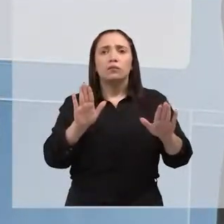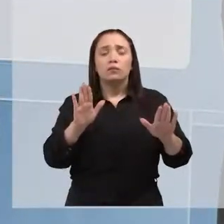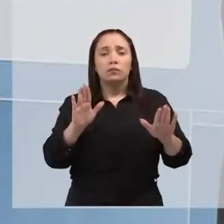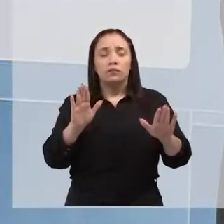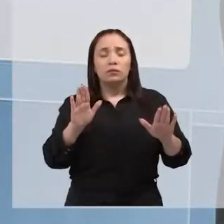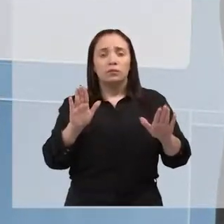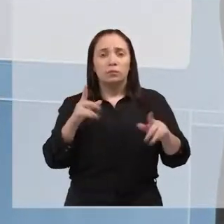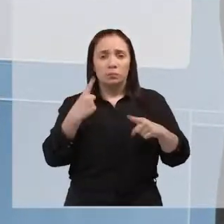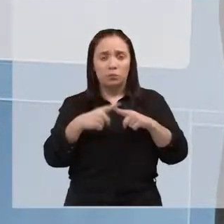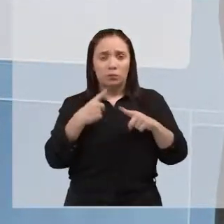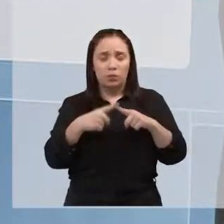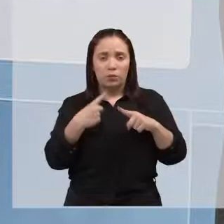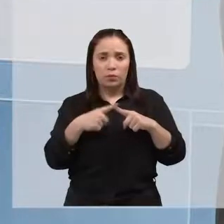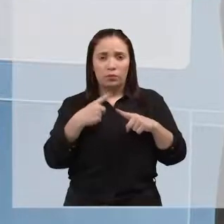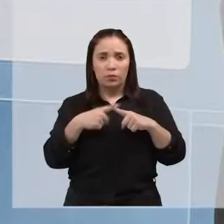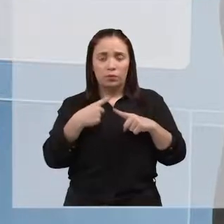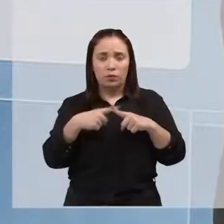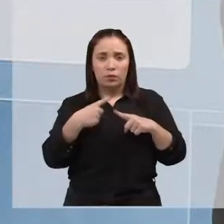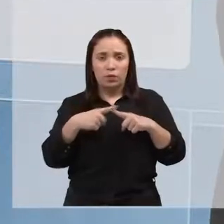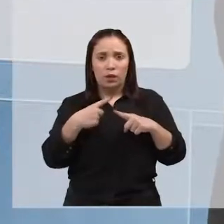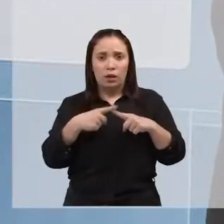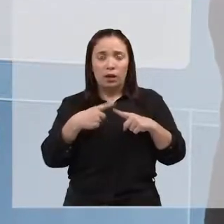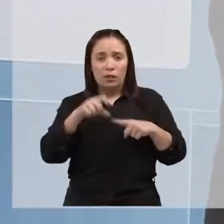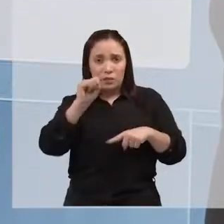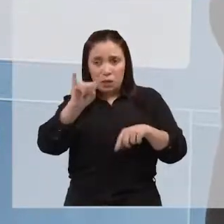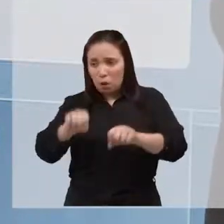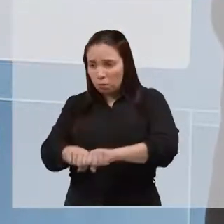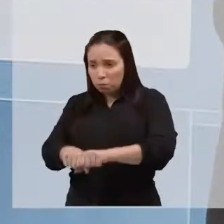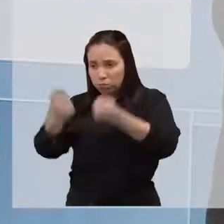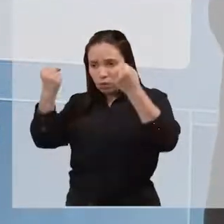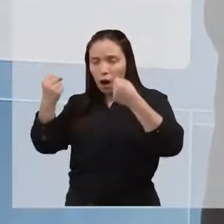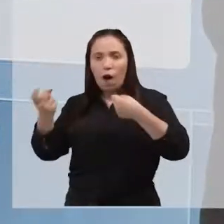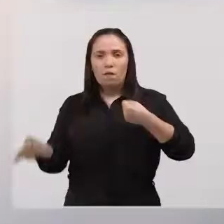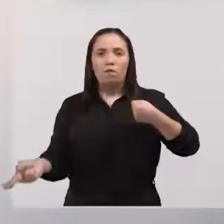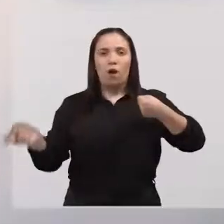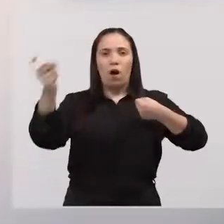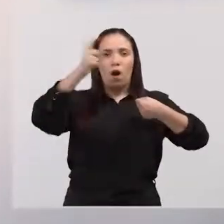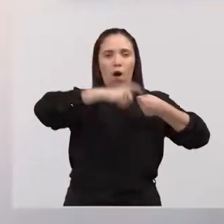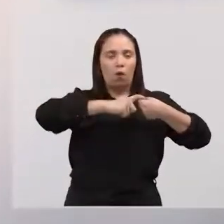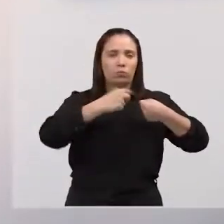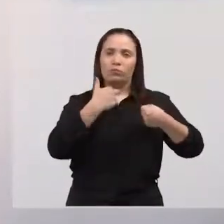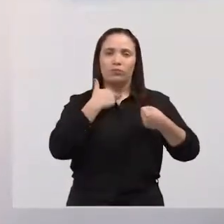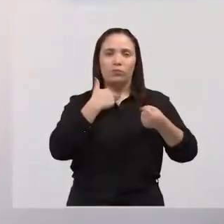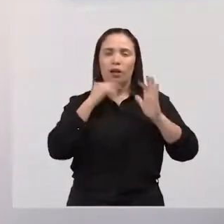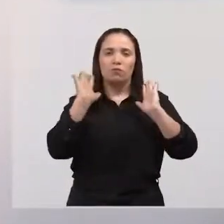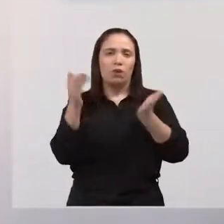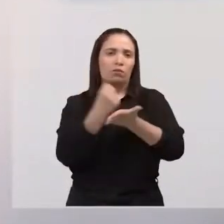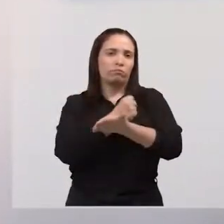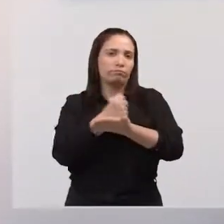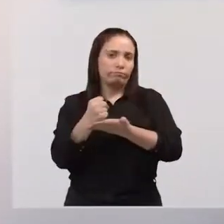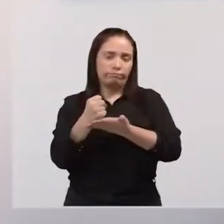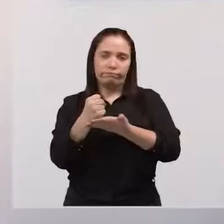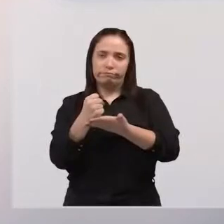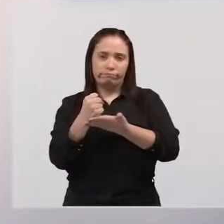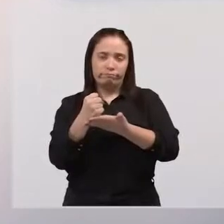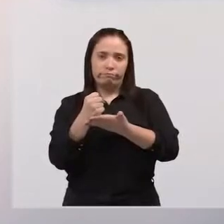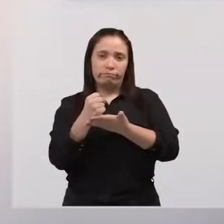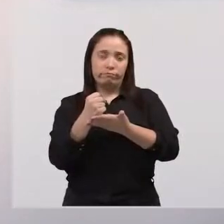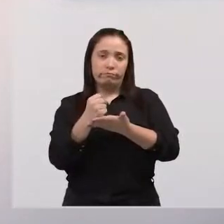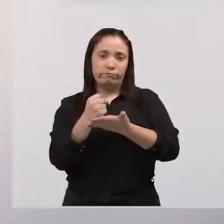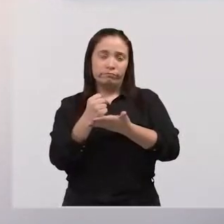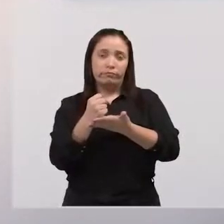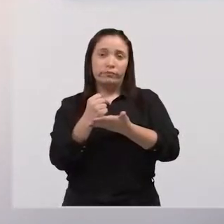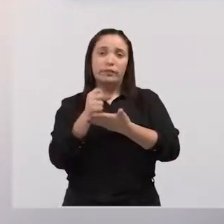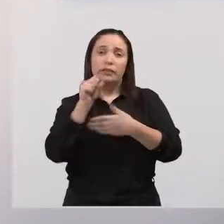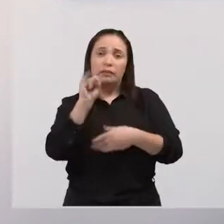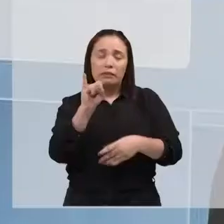rasga o travesseiro de penas, não tem mais jeito. É o que está se fazendo no Brasil hoje. Propague uma mentira 1000 vezes que ela